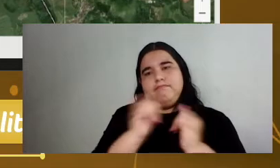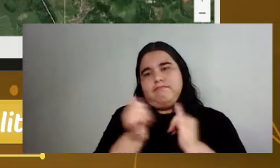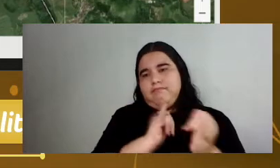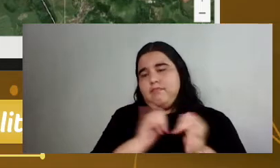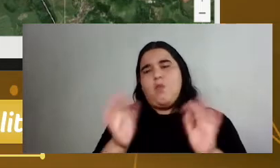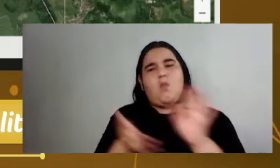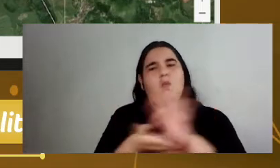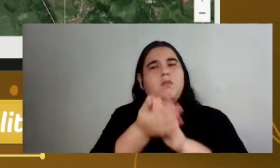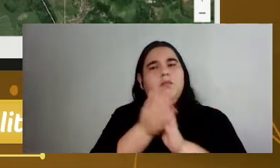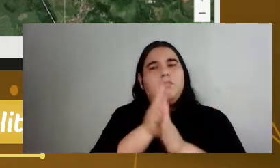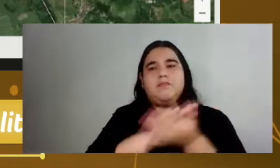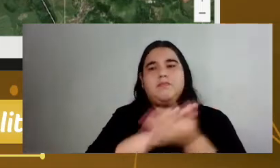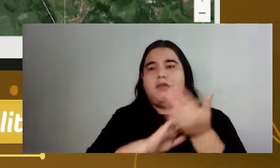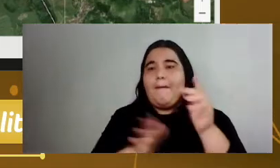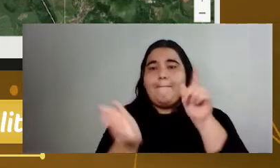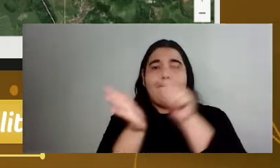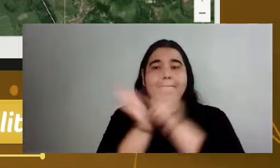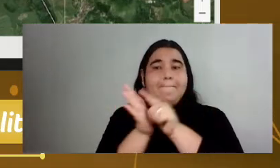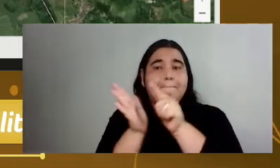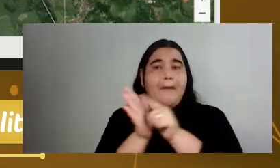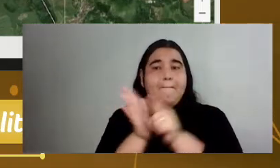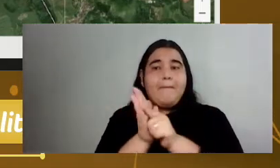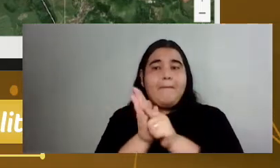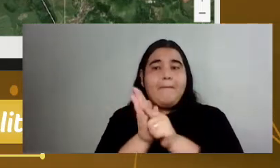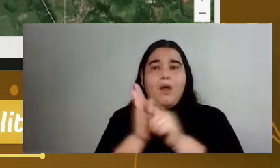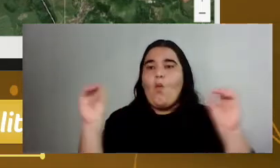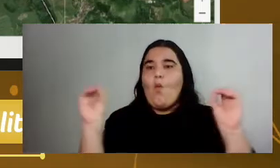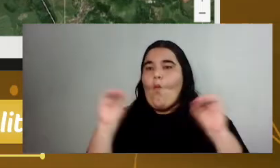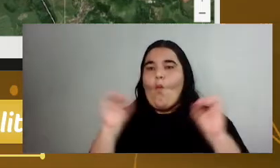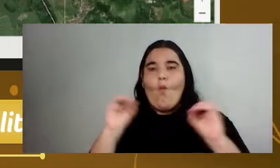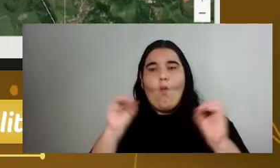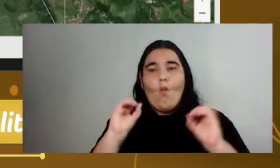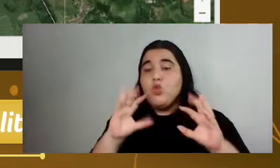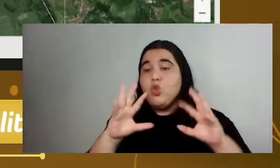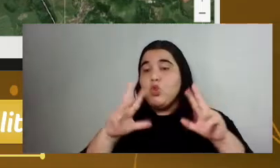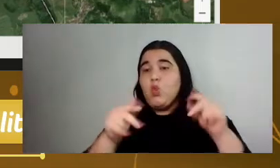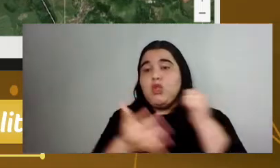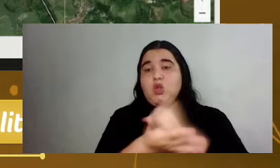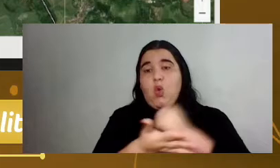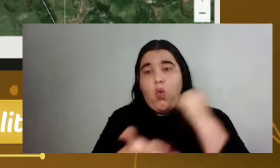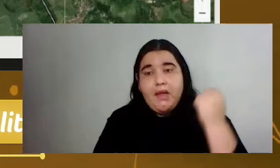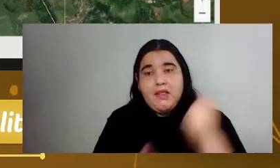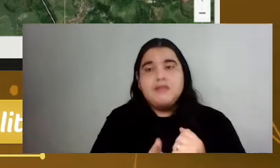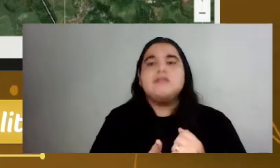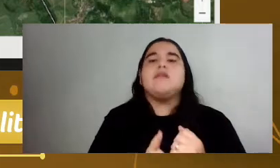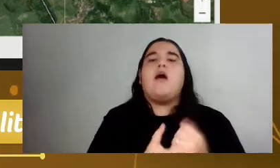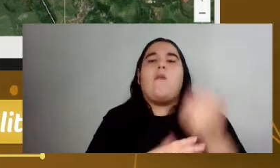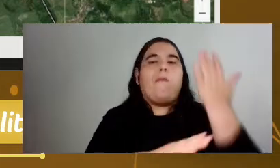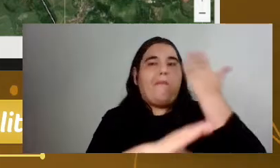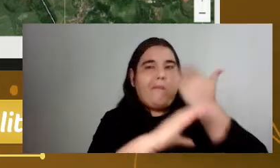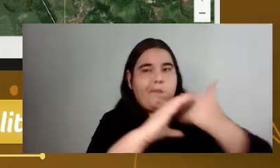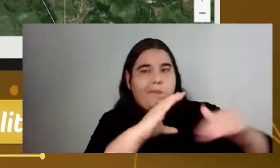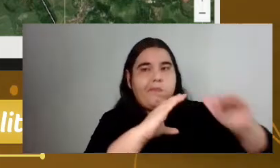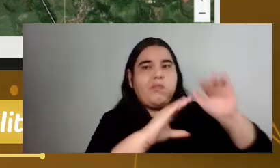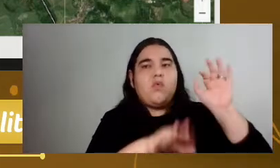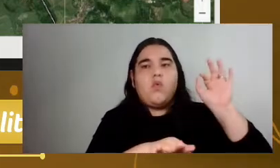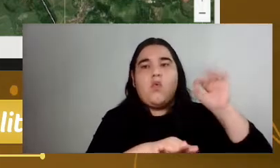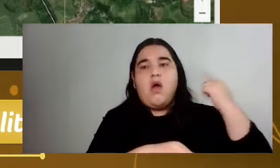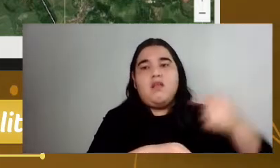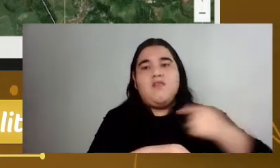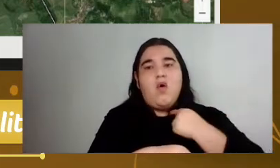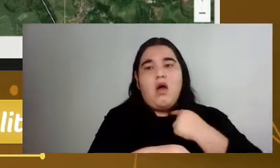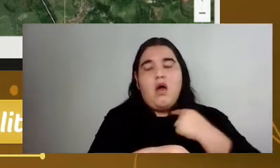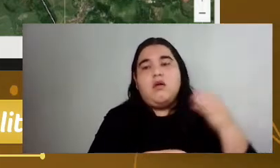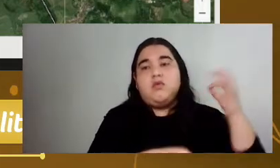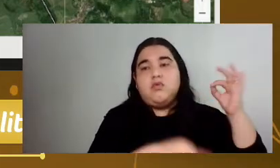papel. A gente manda toda a documentação ao jurídico, essa documentação é a documentação necessária à